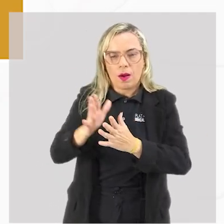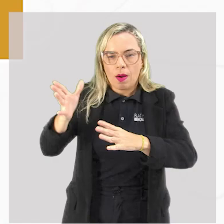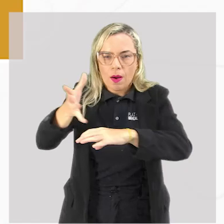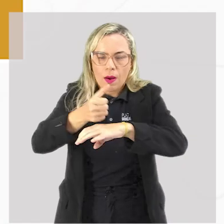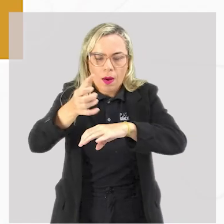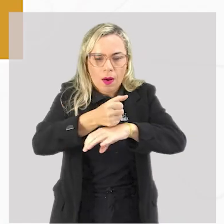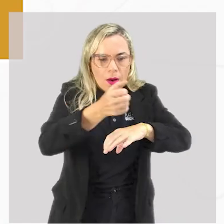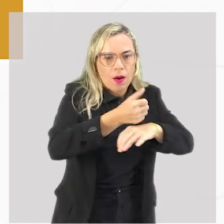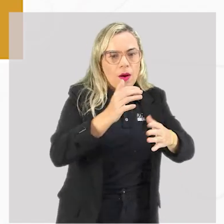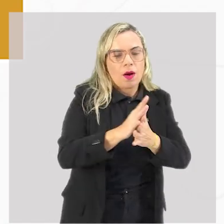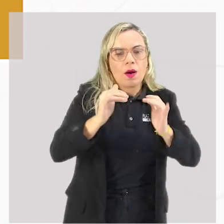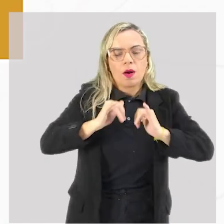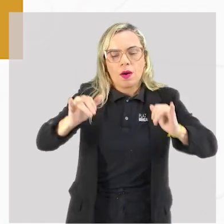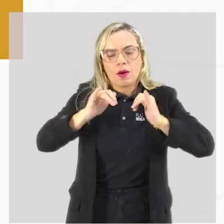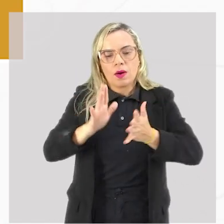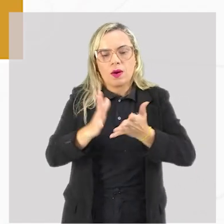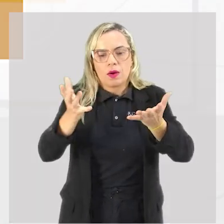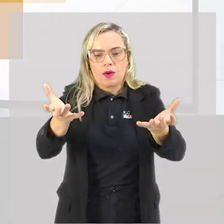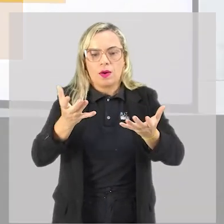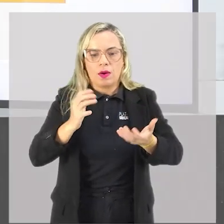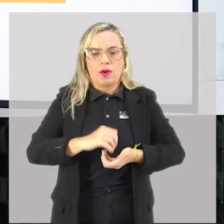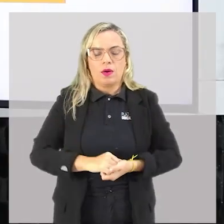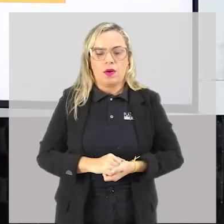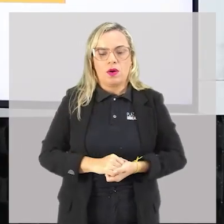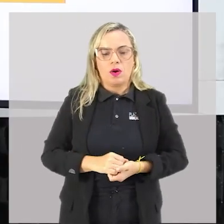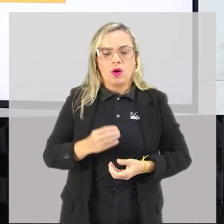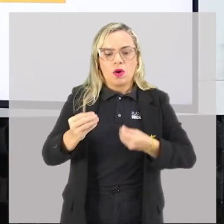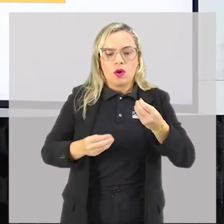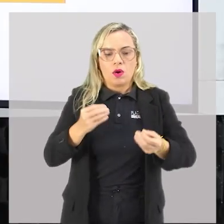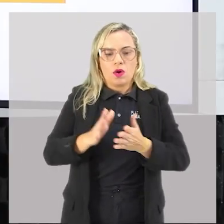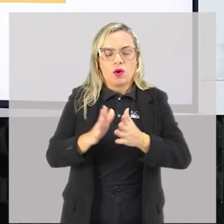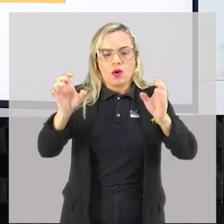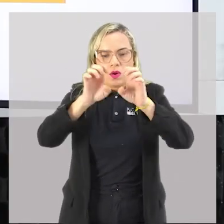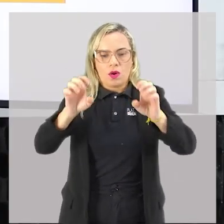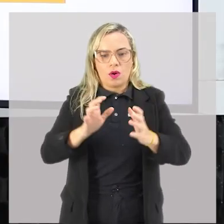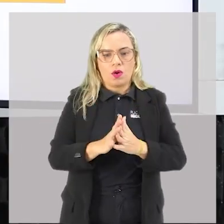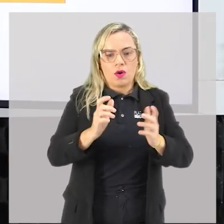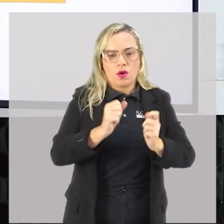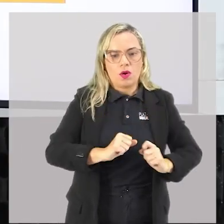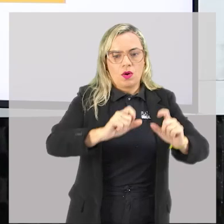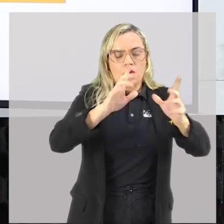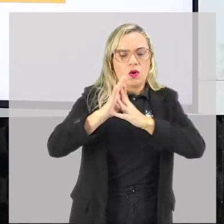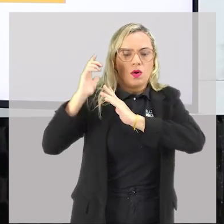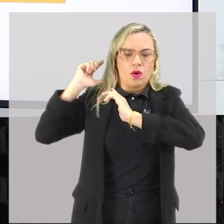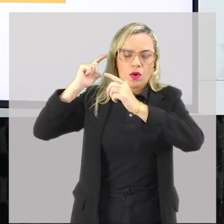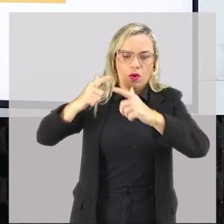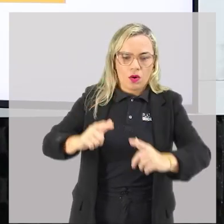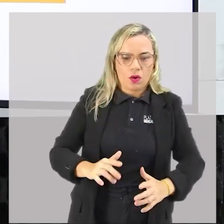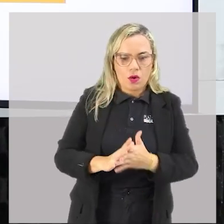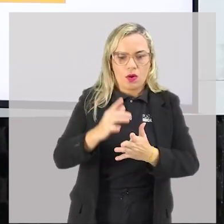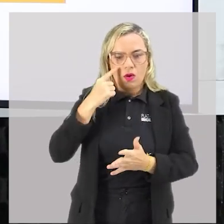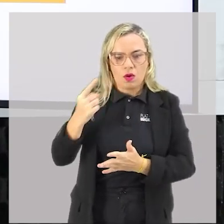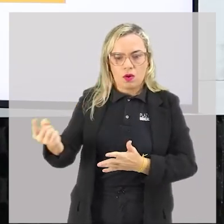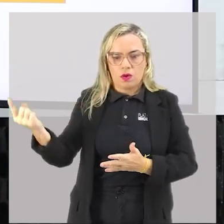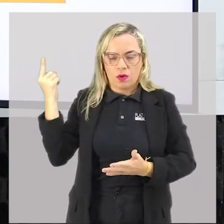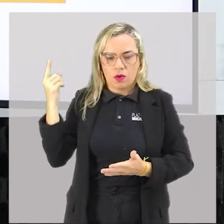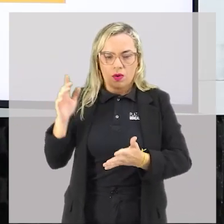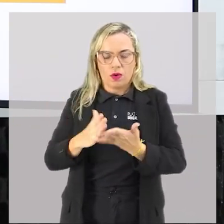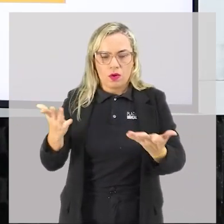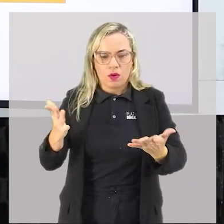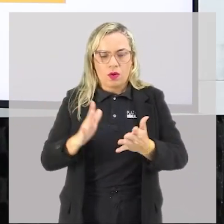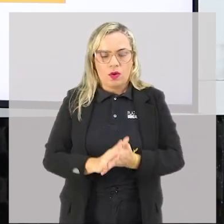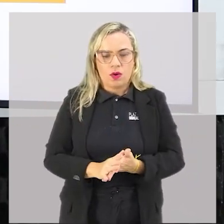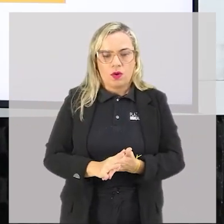relacionadas àquilo que ele está procurando. Em termos de formato, nós vamos ter a entrevista tradicional, face-to-face, né, que é aquela